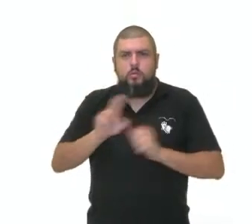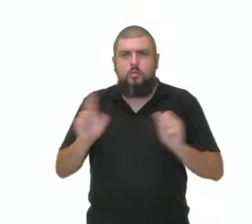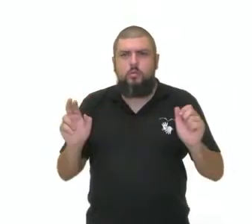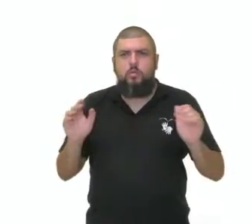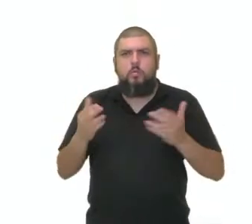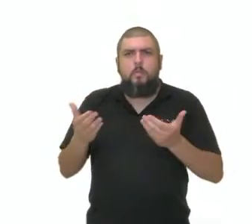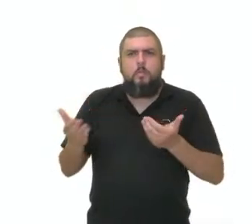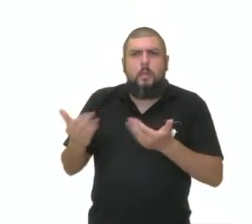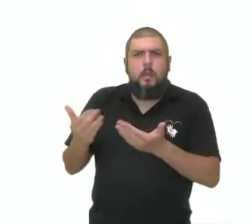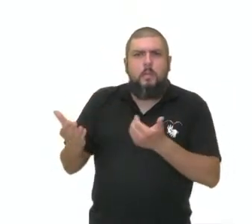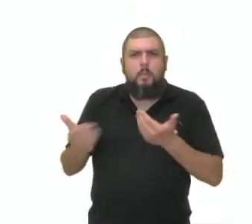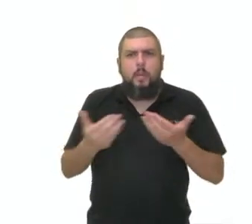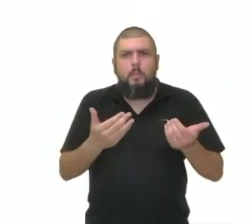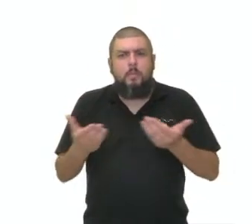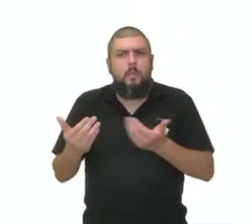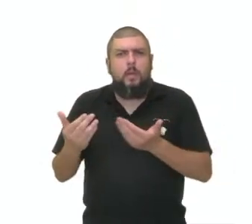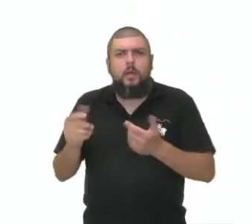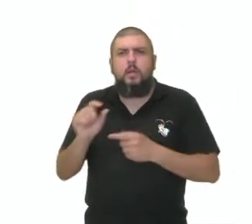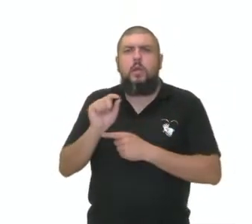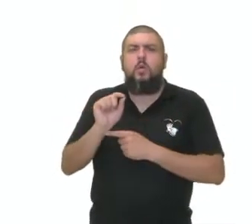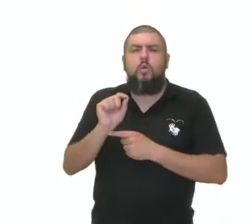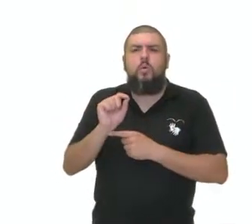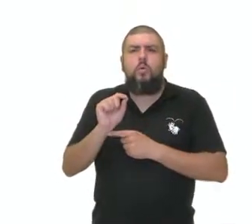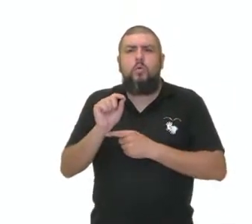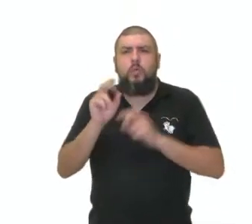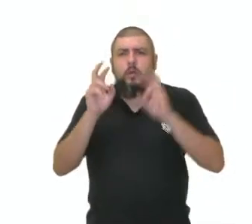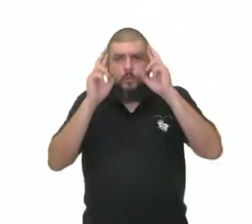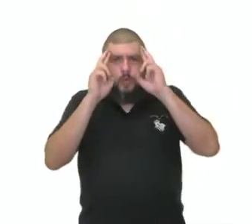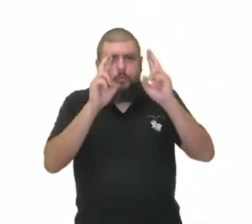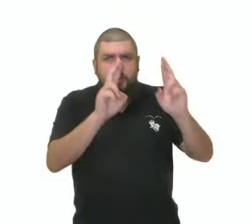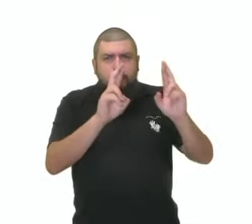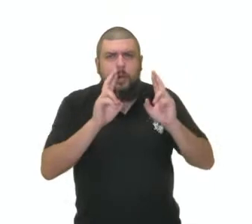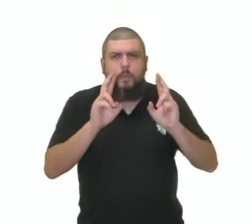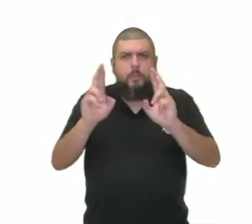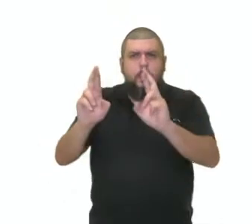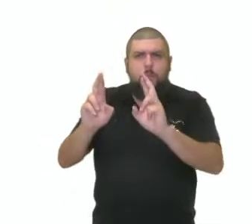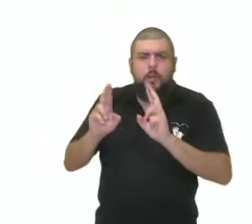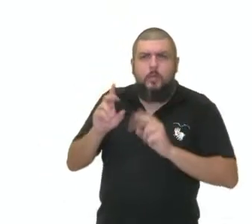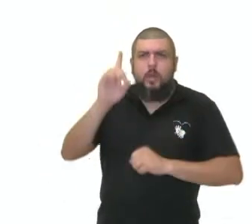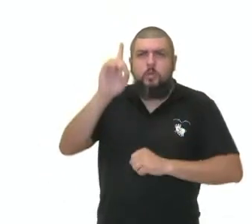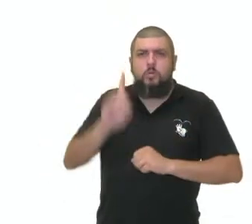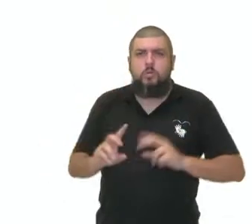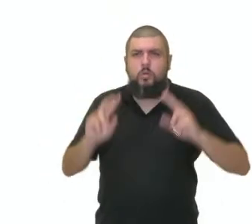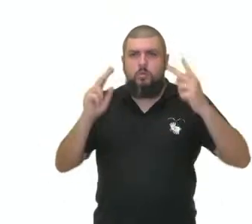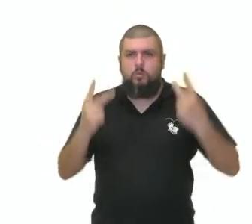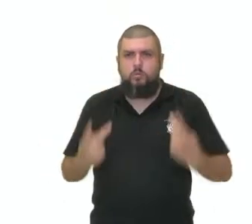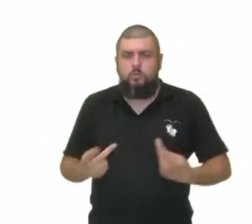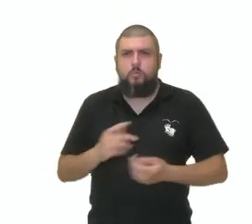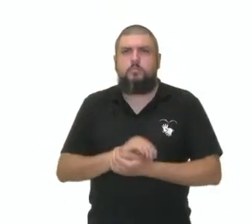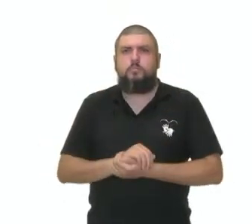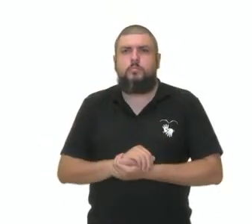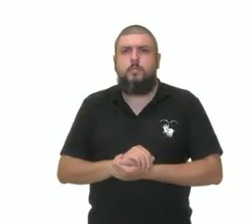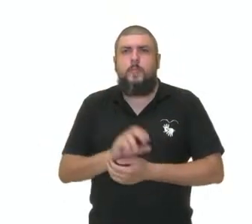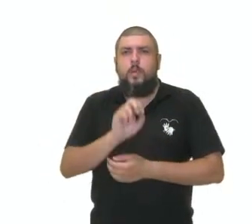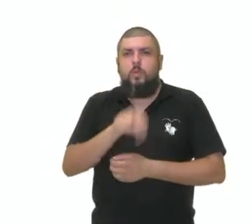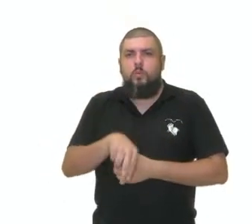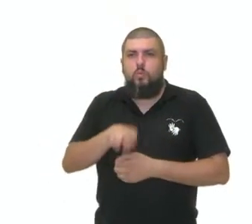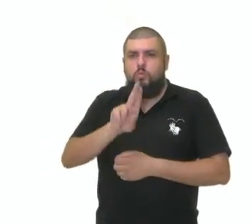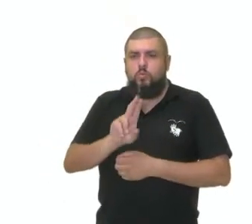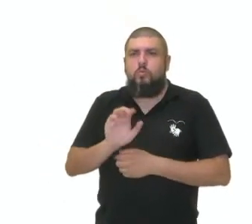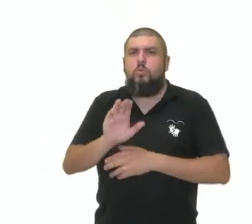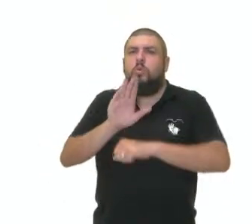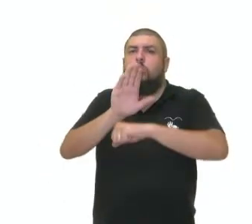combate à intolerância e a promoção dos direitos humanos. Então a ONU chama diversos líderes para dialogar